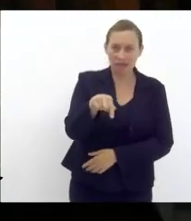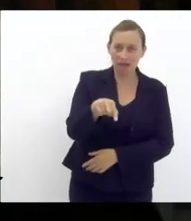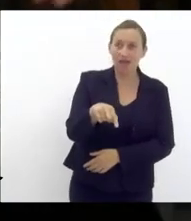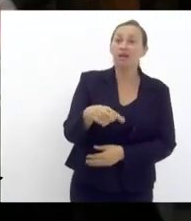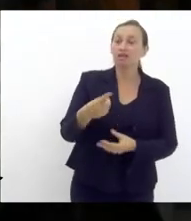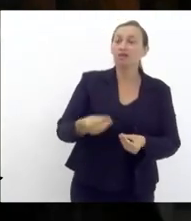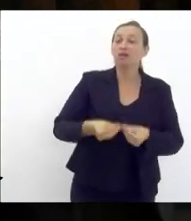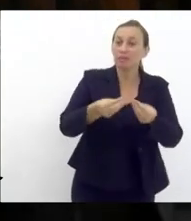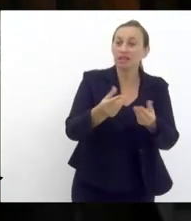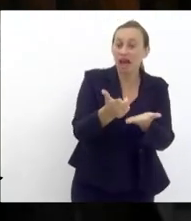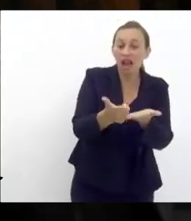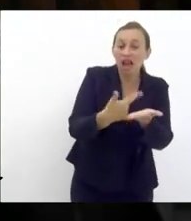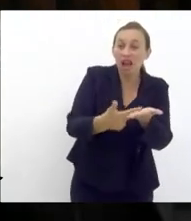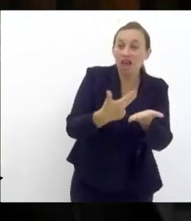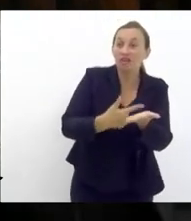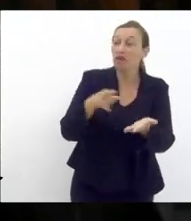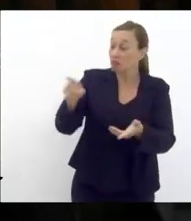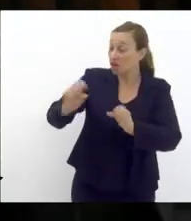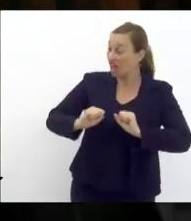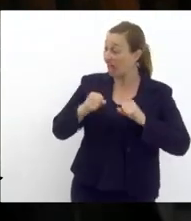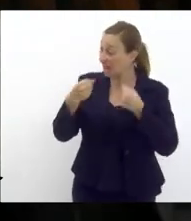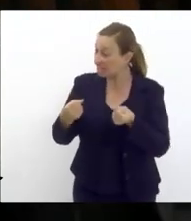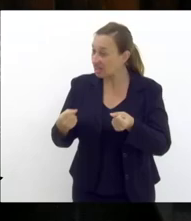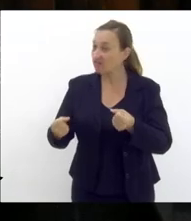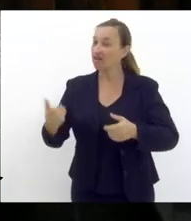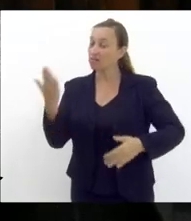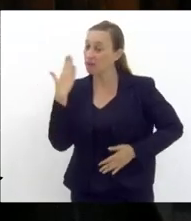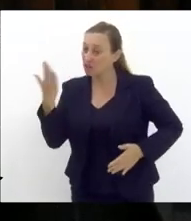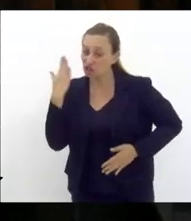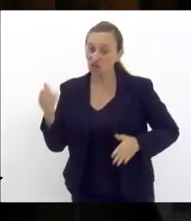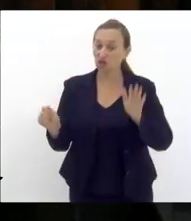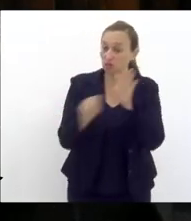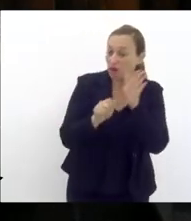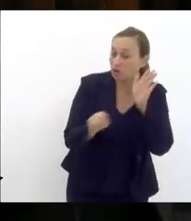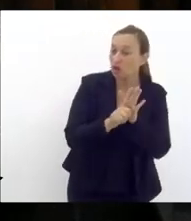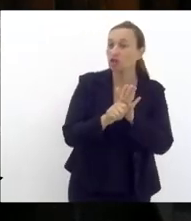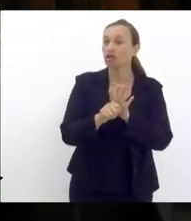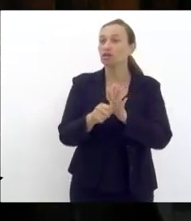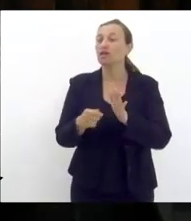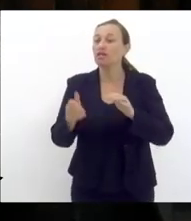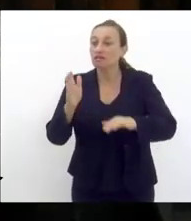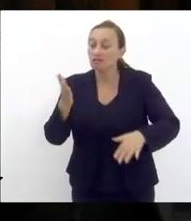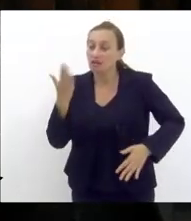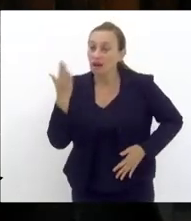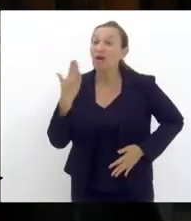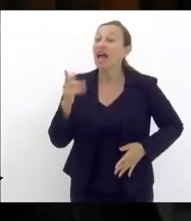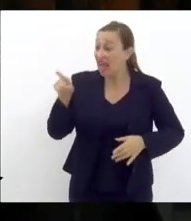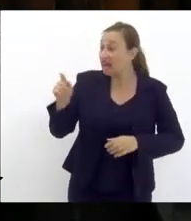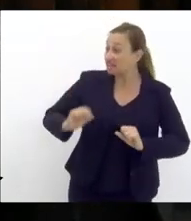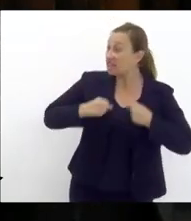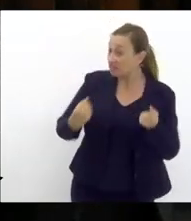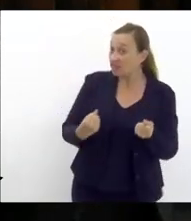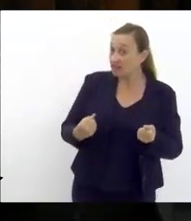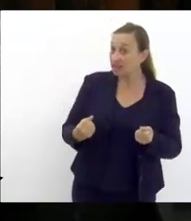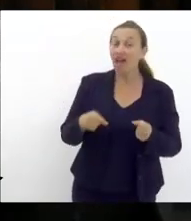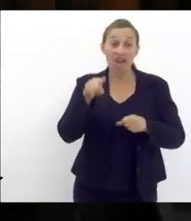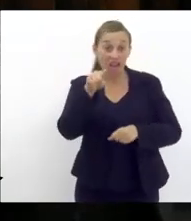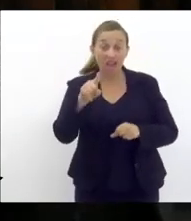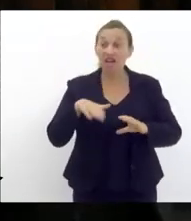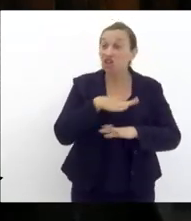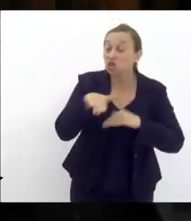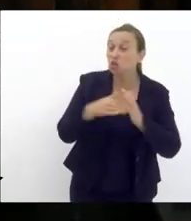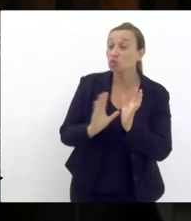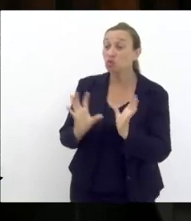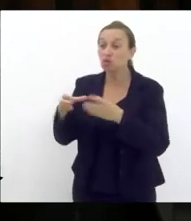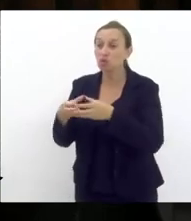aqueles que ela defendem porque ela defendenar com terrorista narcotraficante maconheiro vagabundo ela defende assim como ela toda